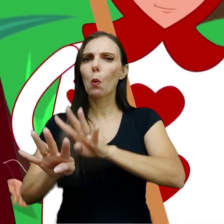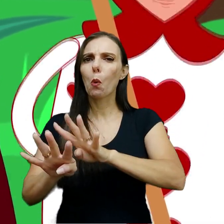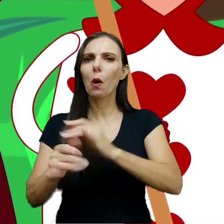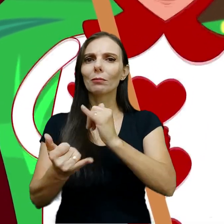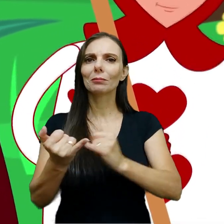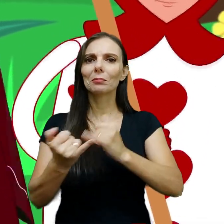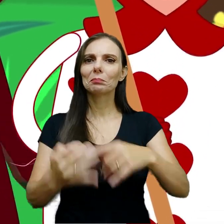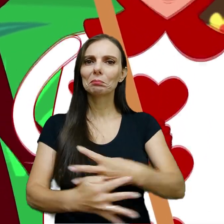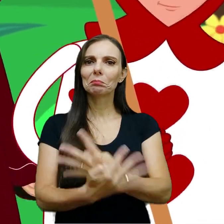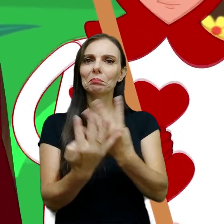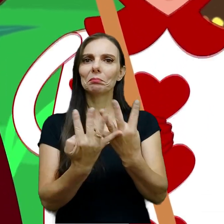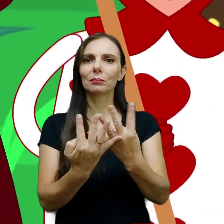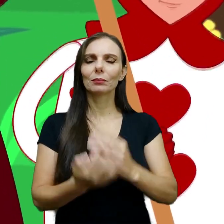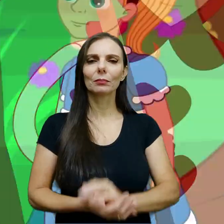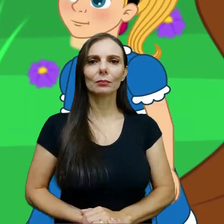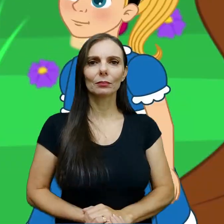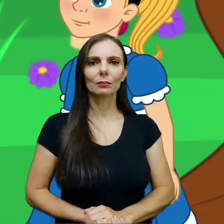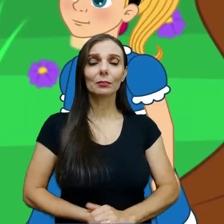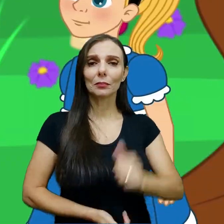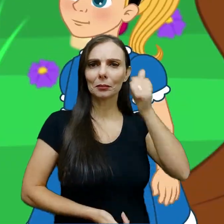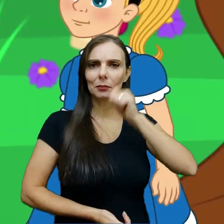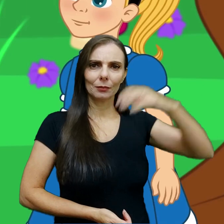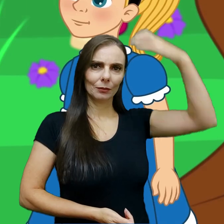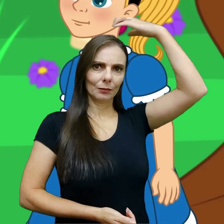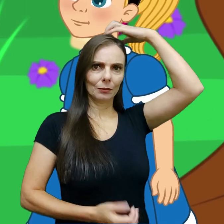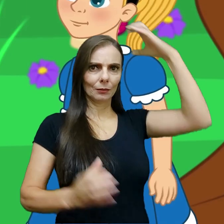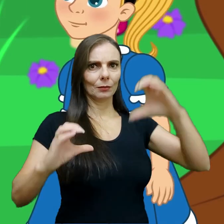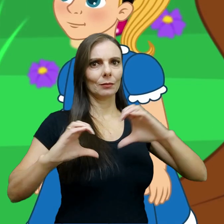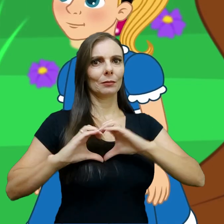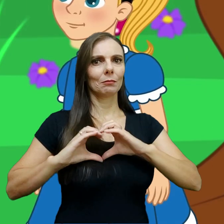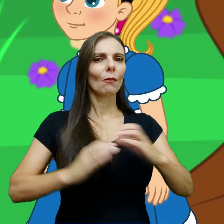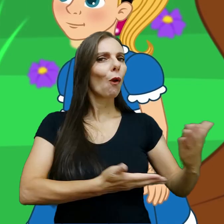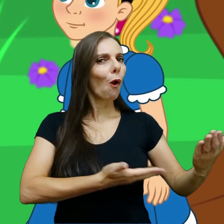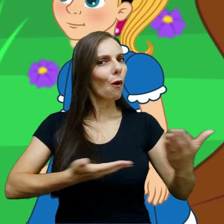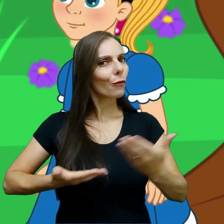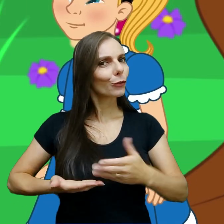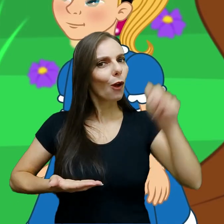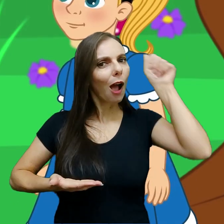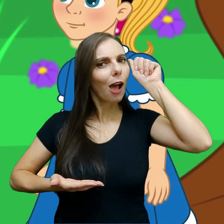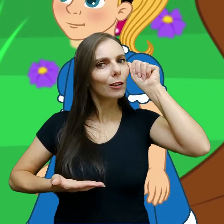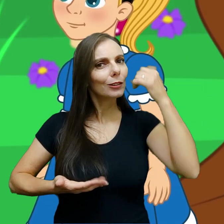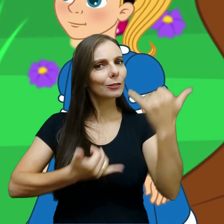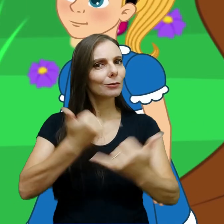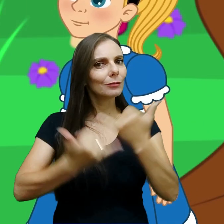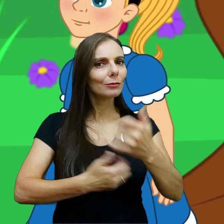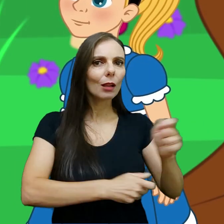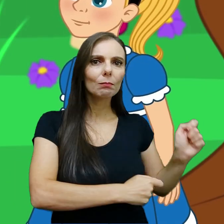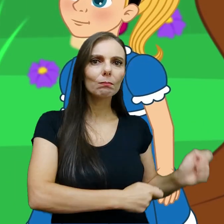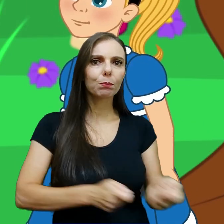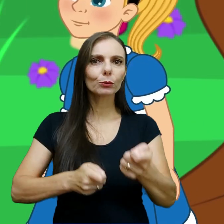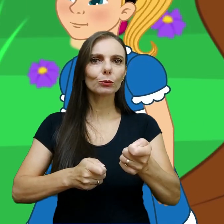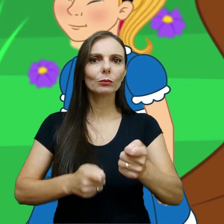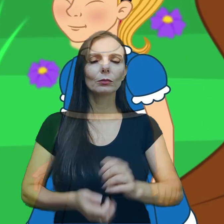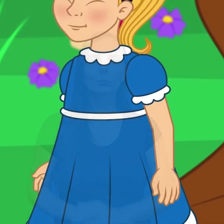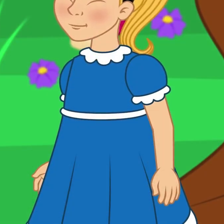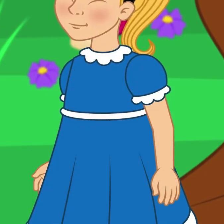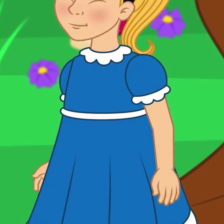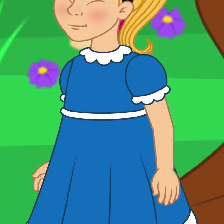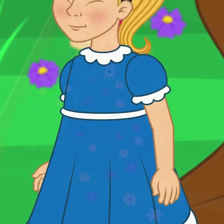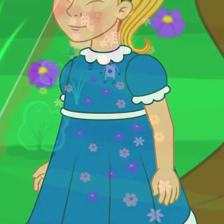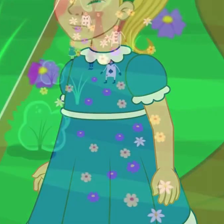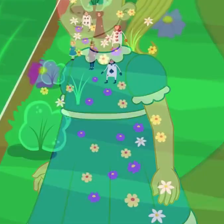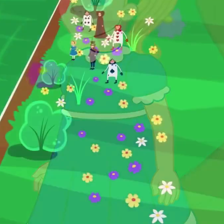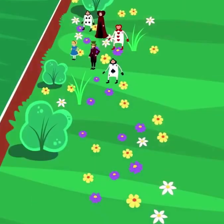dela eram todos em forma de cartas de baralho. Rainha de Copas convidou Alice para jogar cricket.